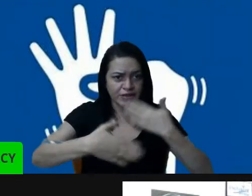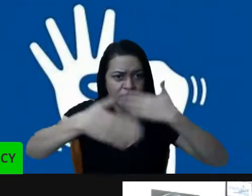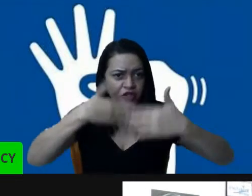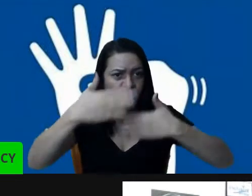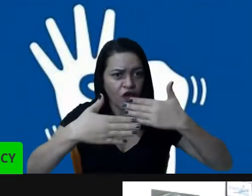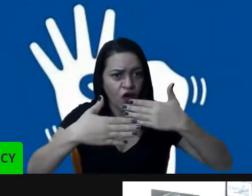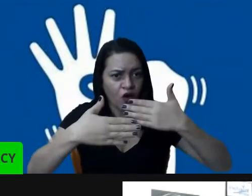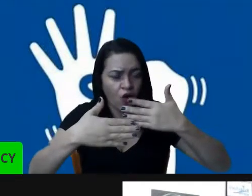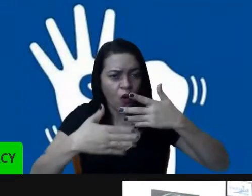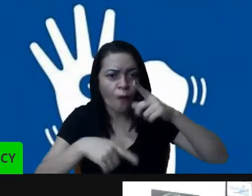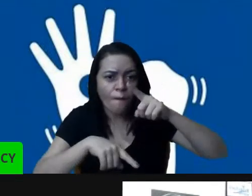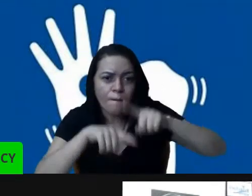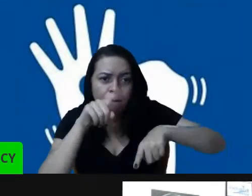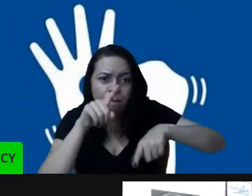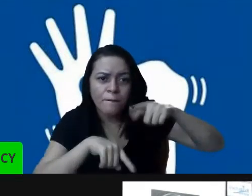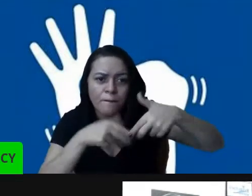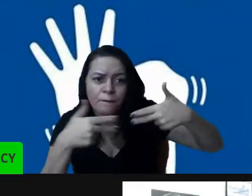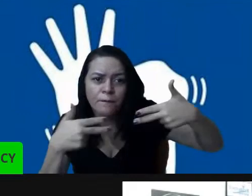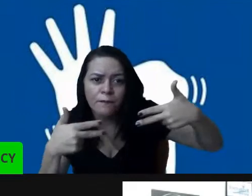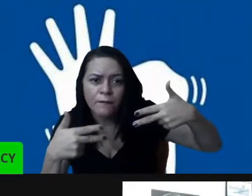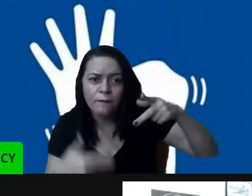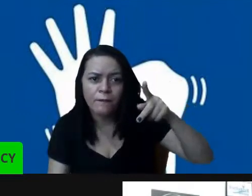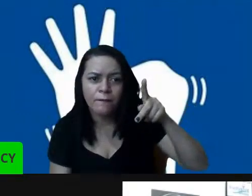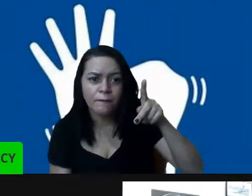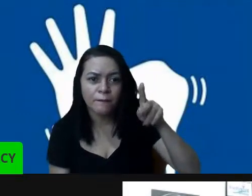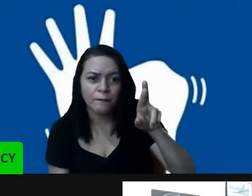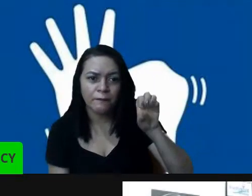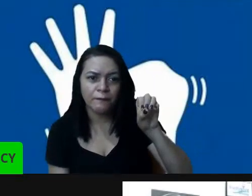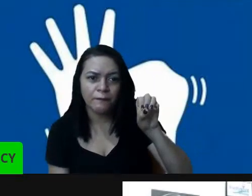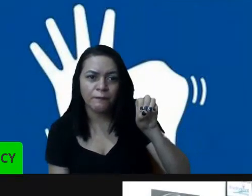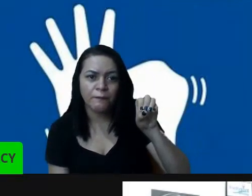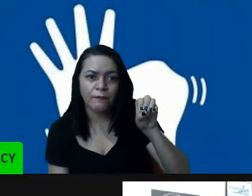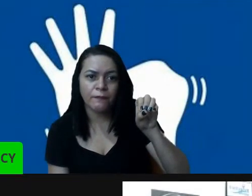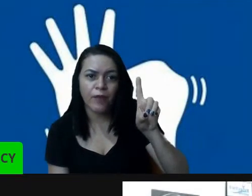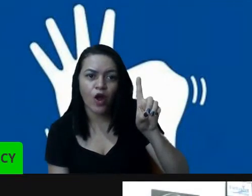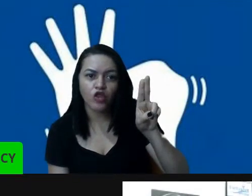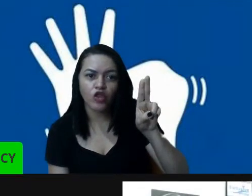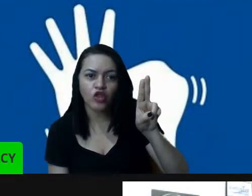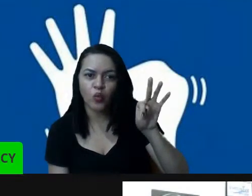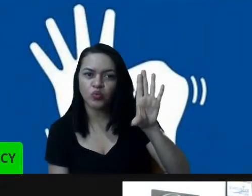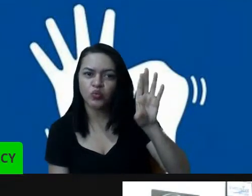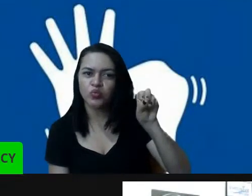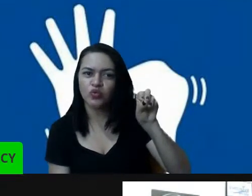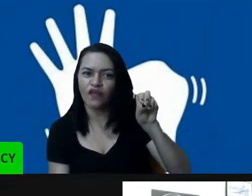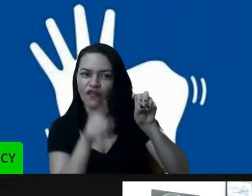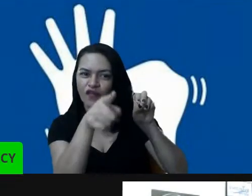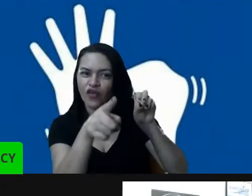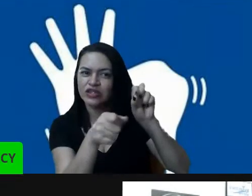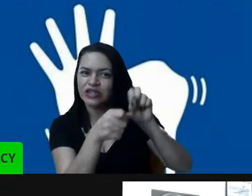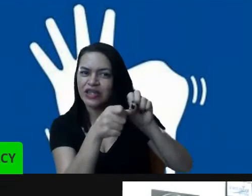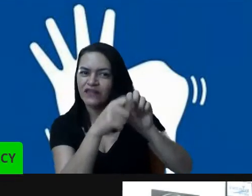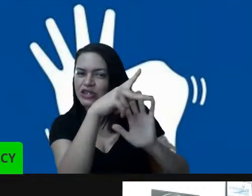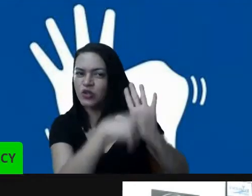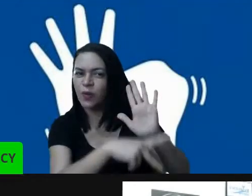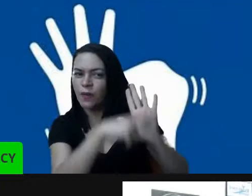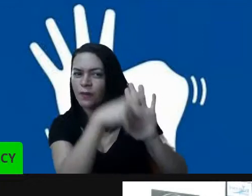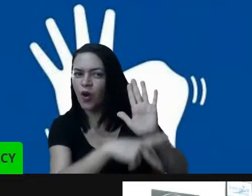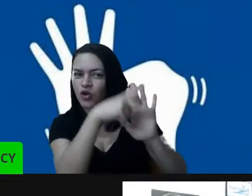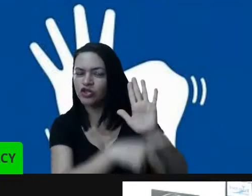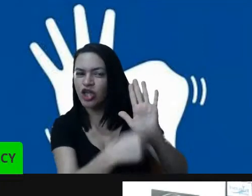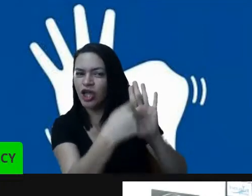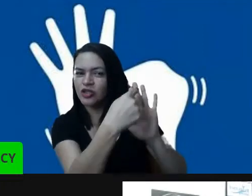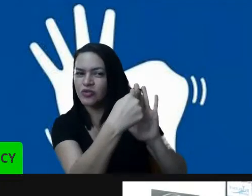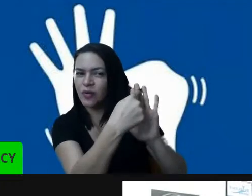produto cultural, né? Você, quando está fazendo o seu projeto cultural, se desde o projeto, do pré-projeto, você